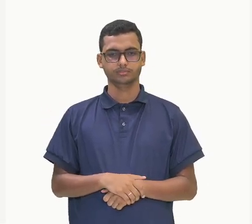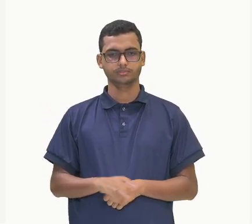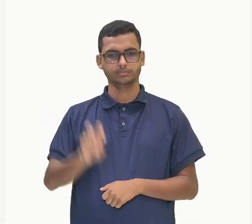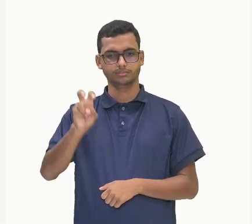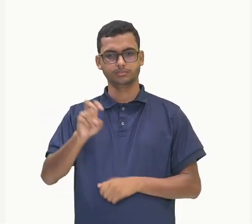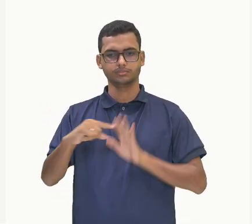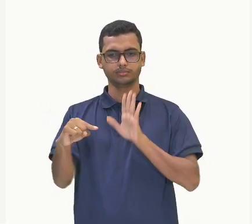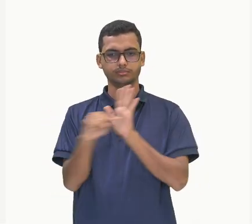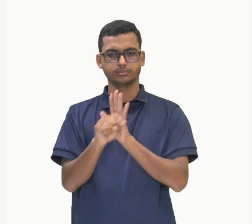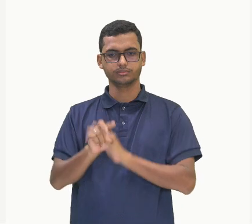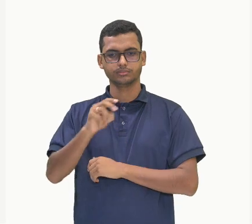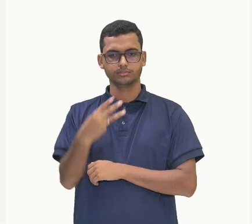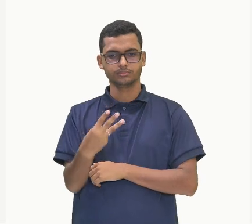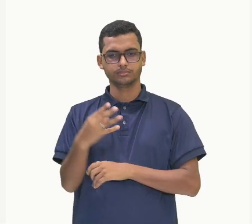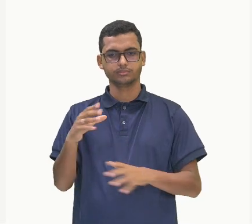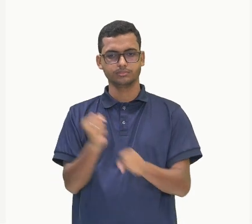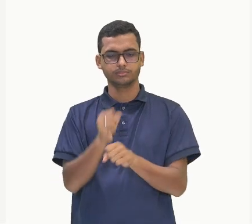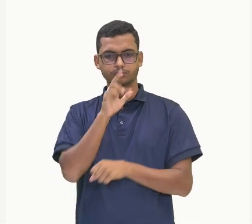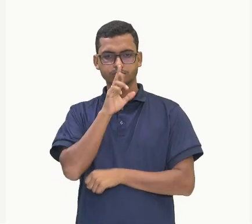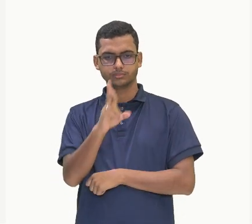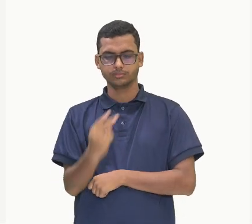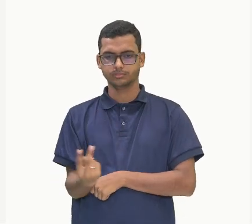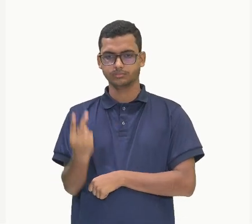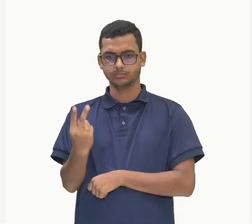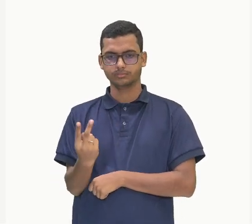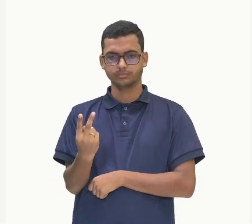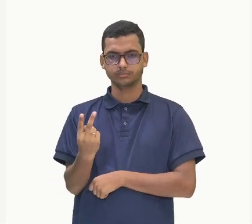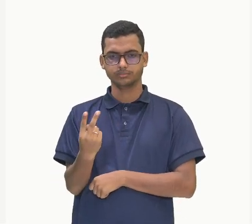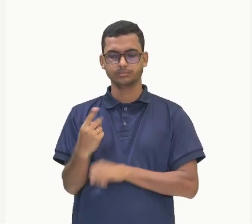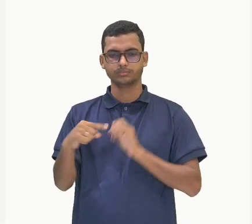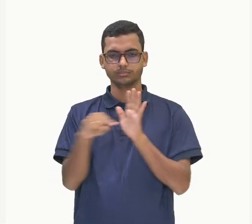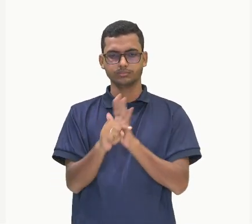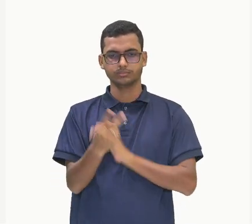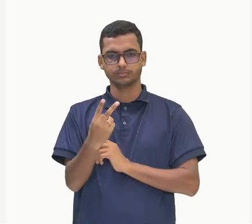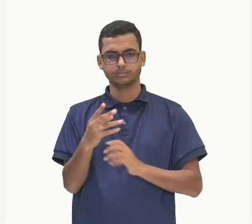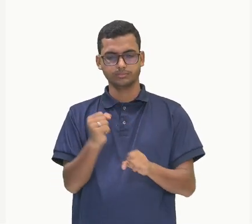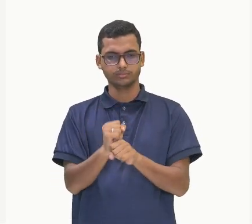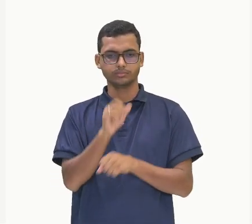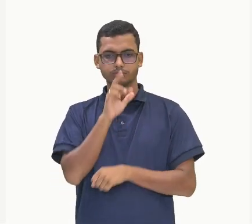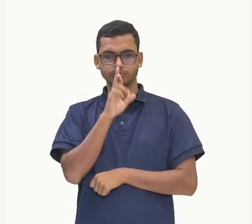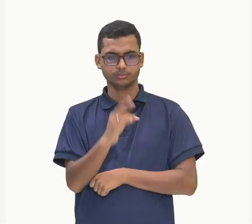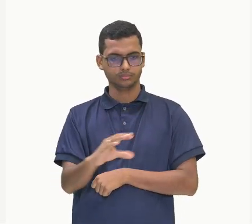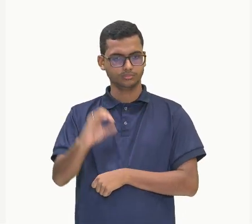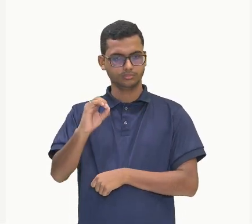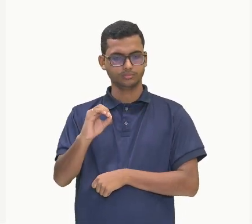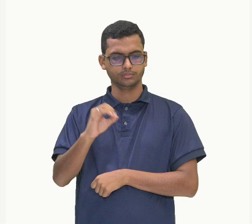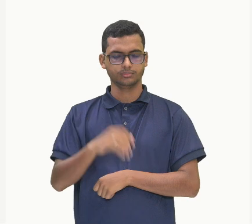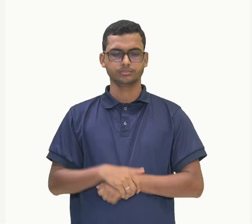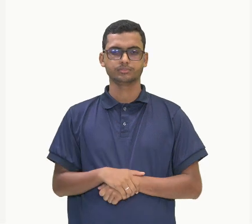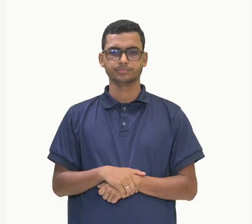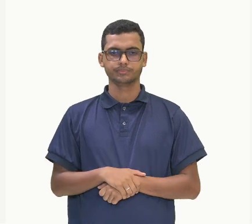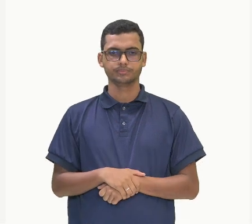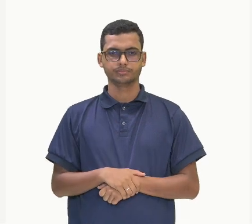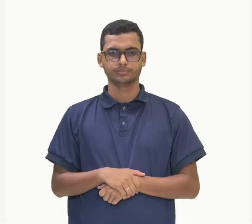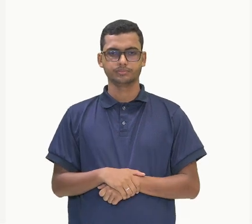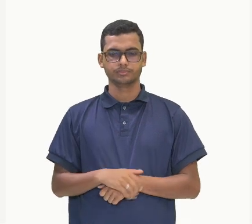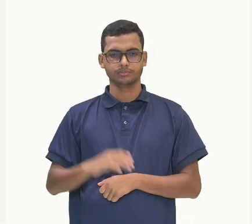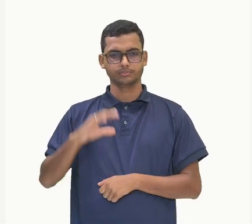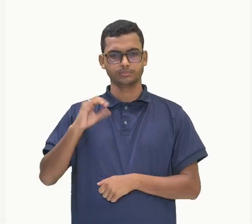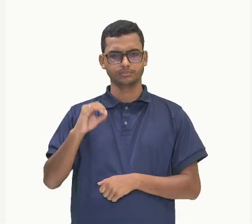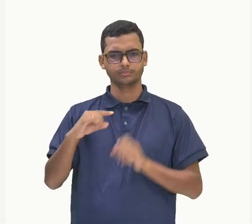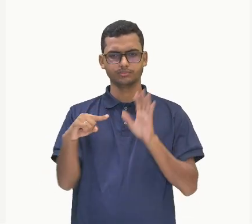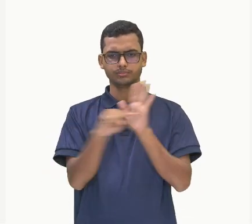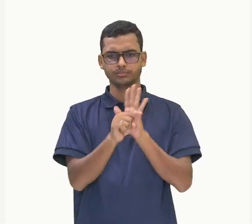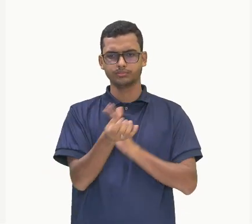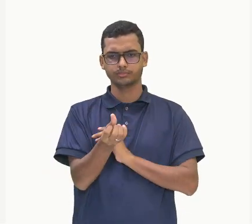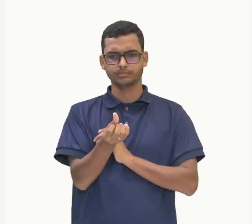3, 2. 2 menos 2, 0. 0 menos 6, não